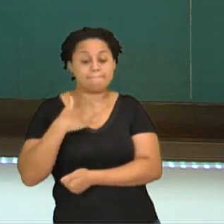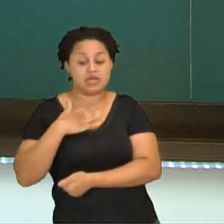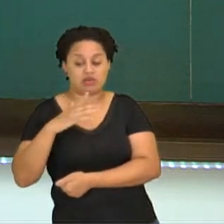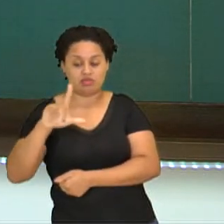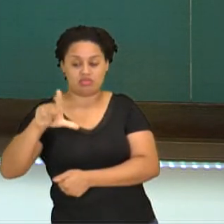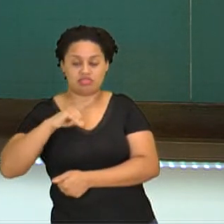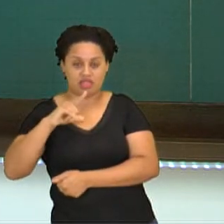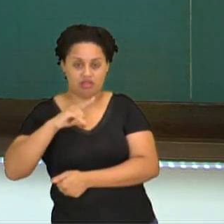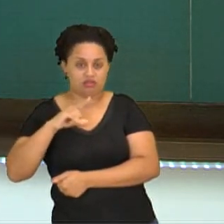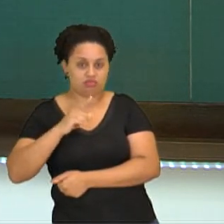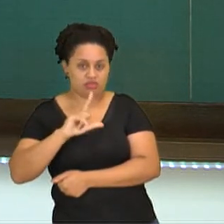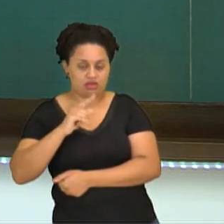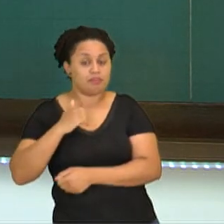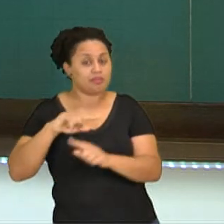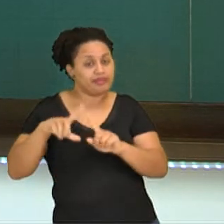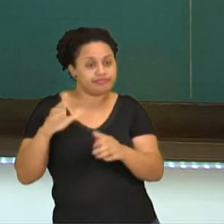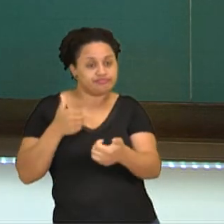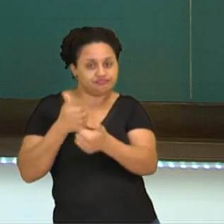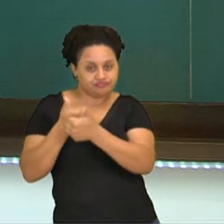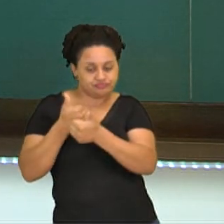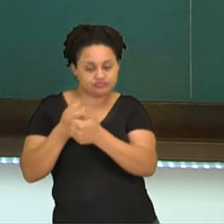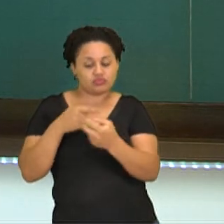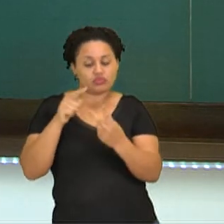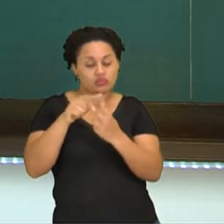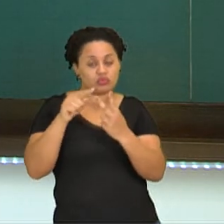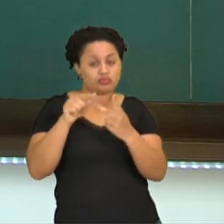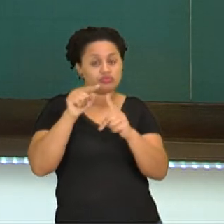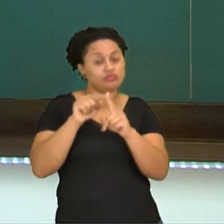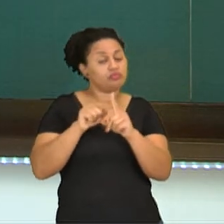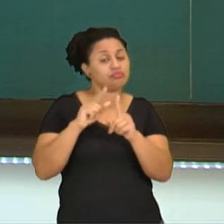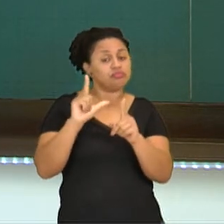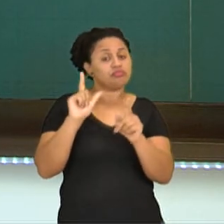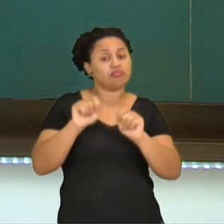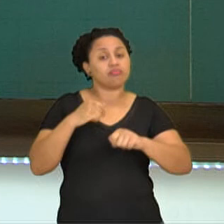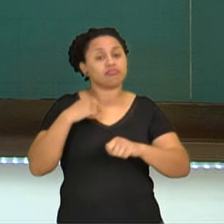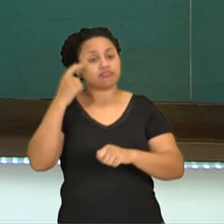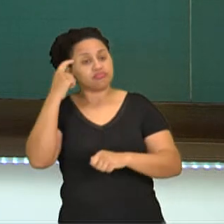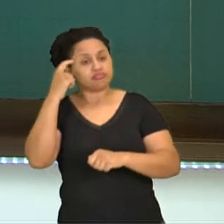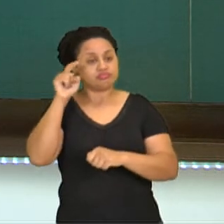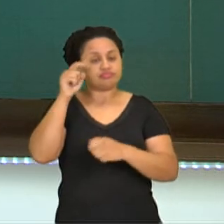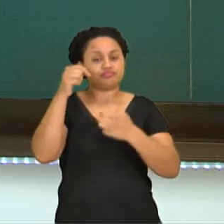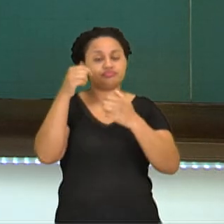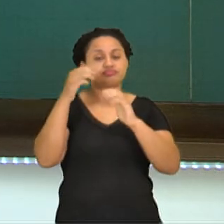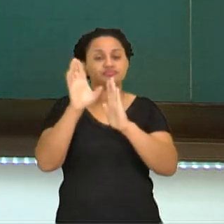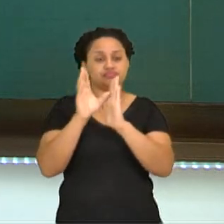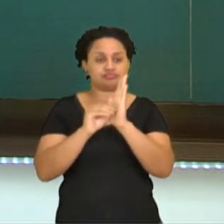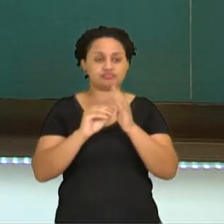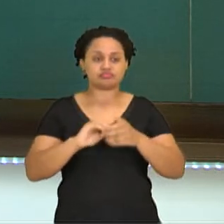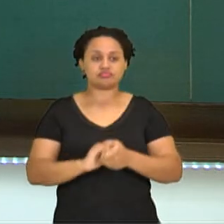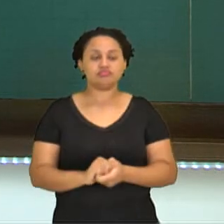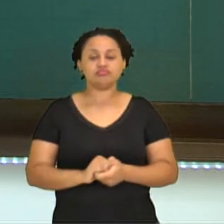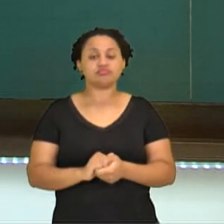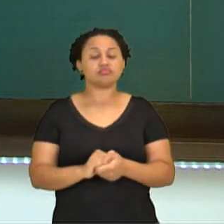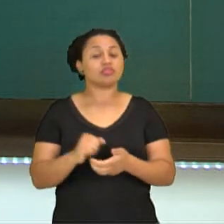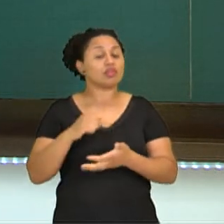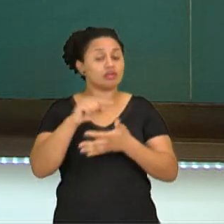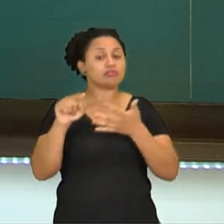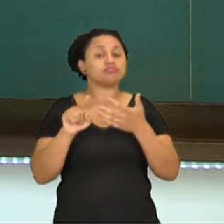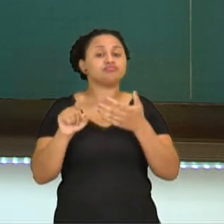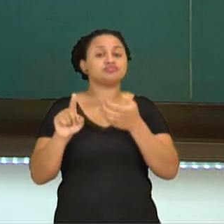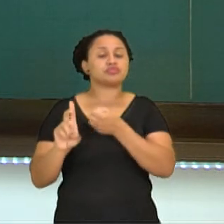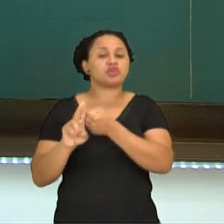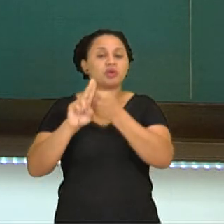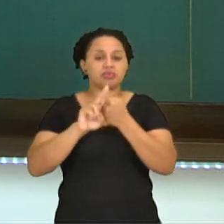certo? São as duas formas que nós temos de pensar sobre esse conteúdo. Os pronomes